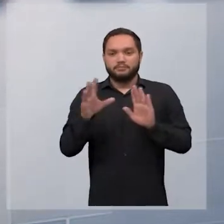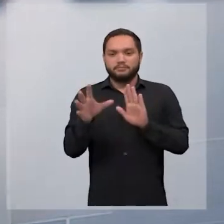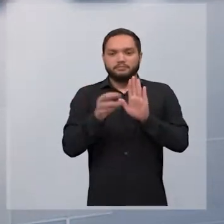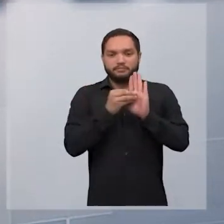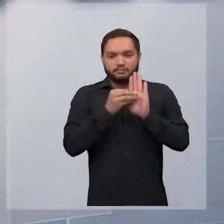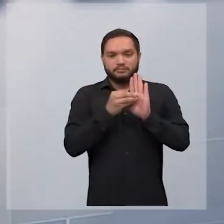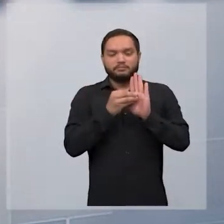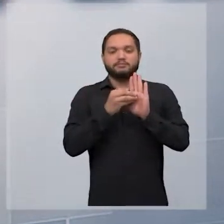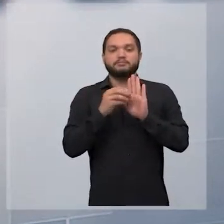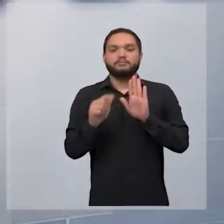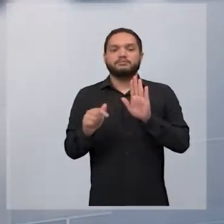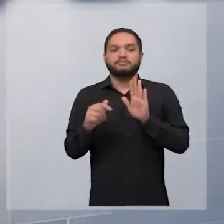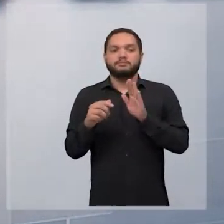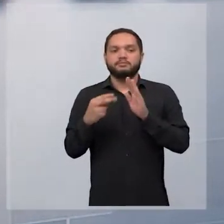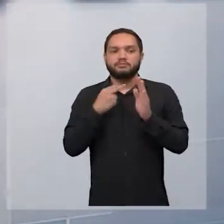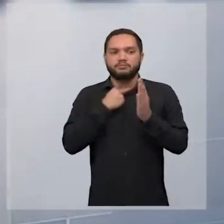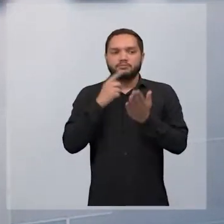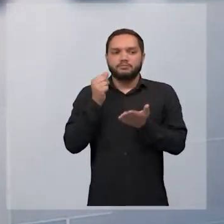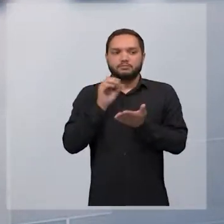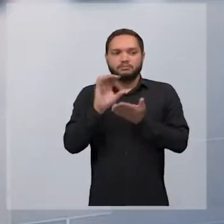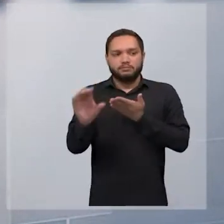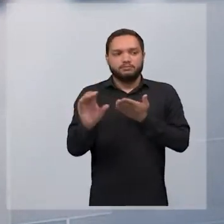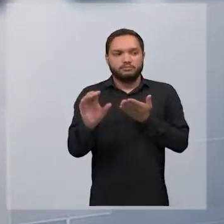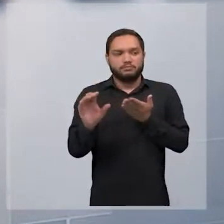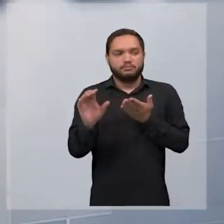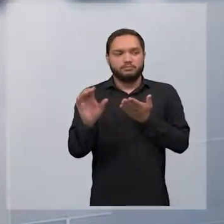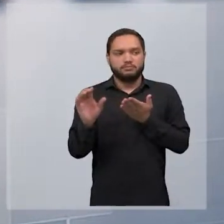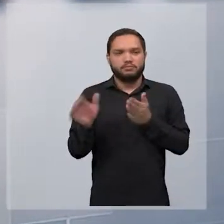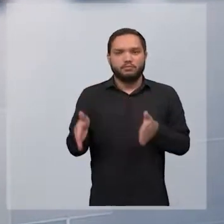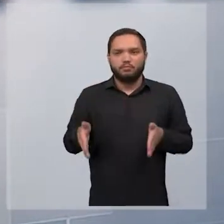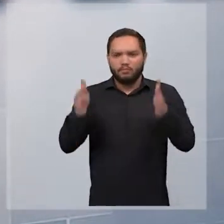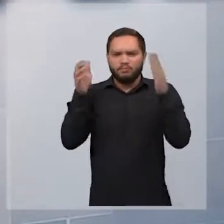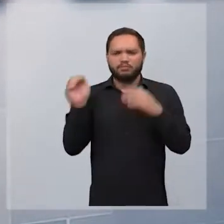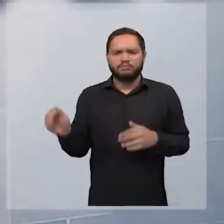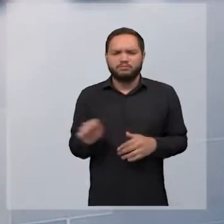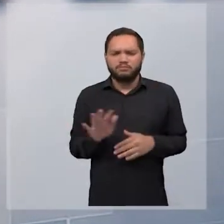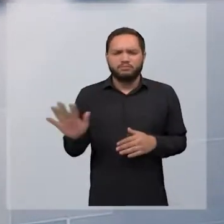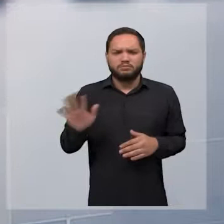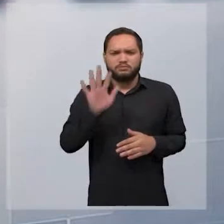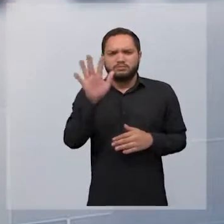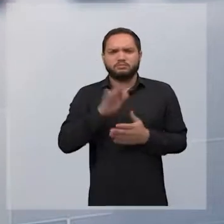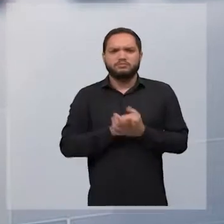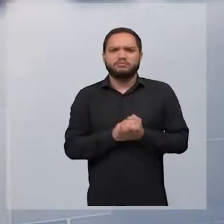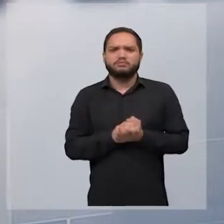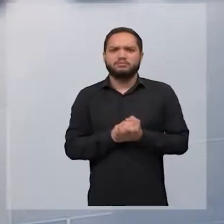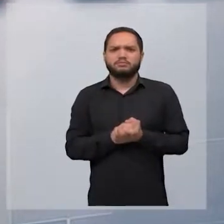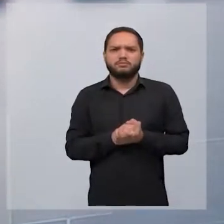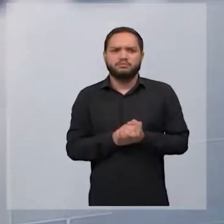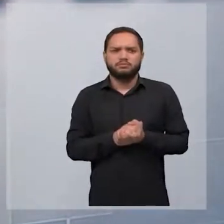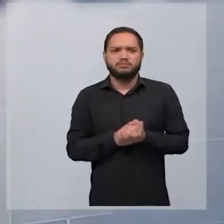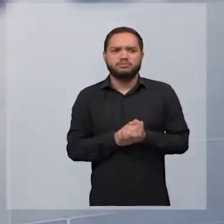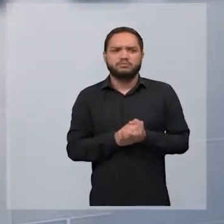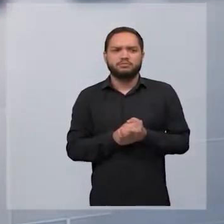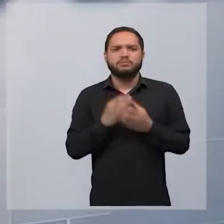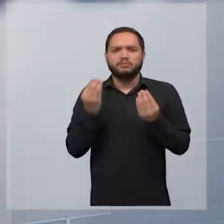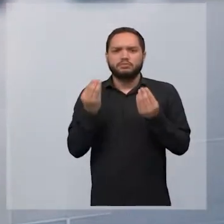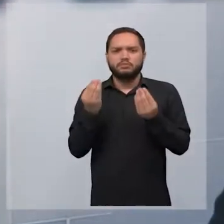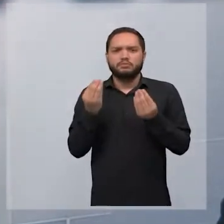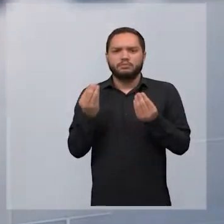pode investir num negócio tão grande, tão caro, para que acular quem queria que aquele casal ia perder um filho de 2